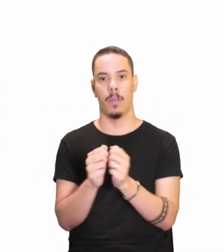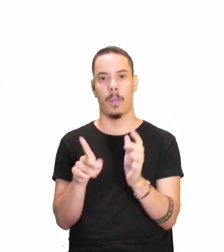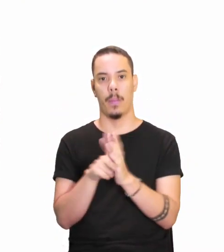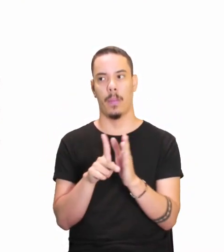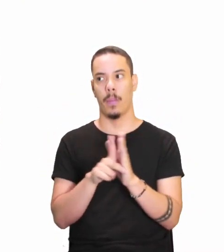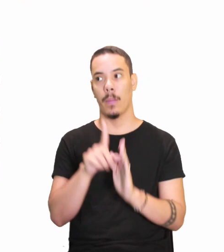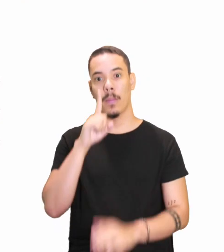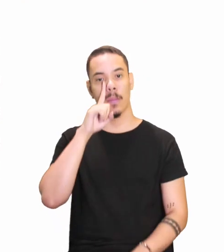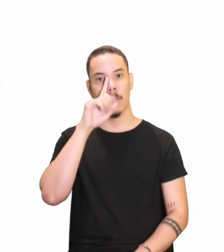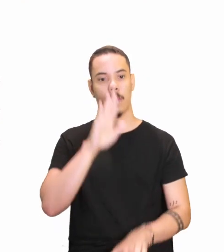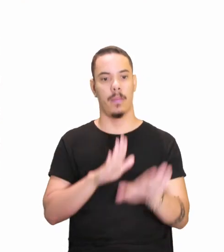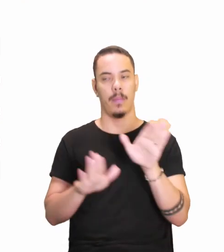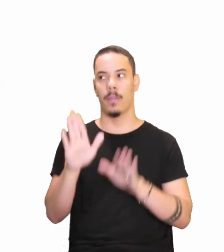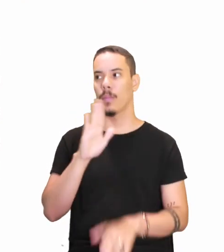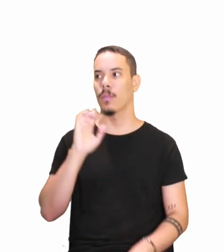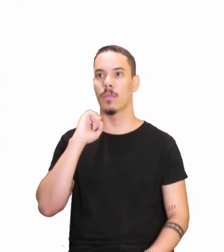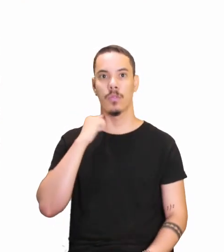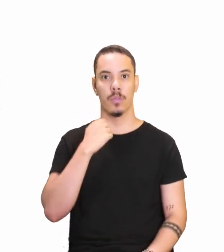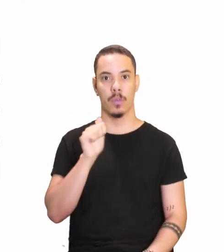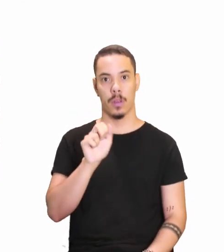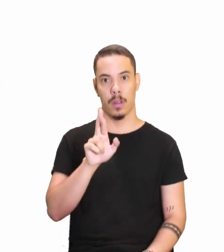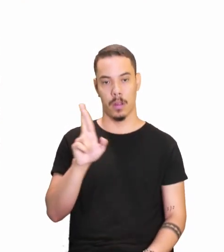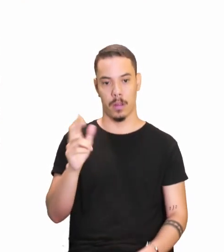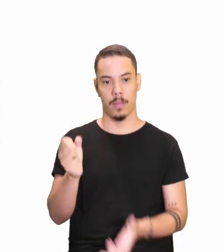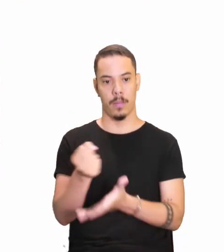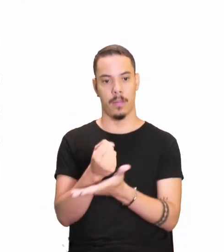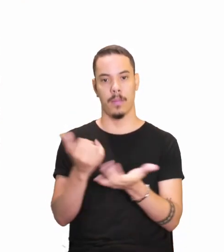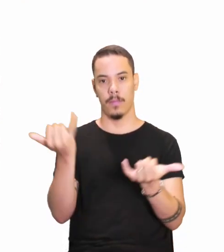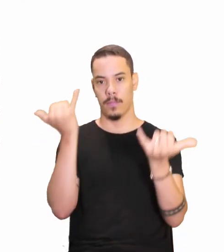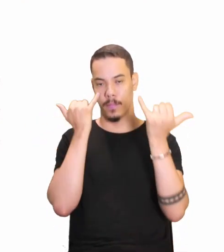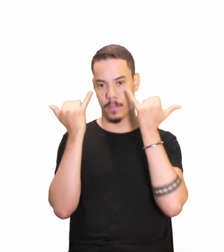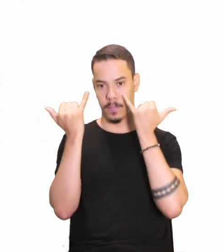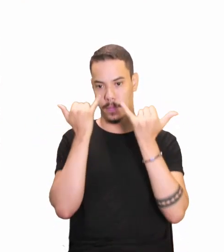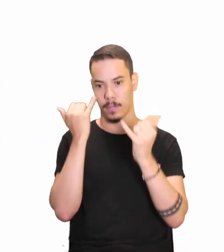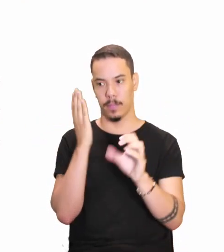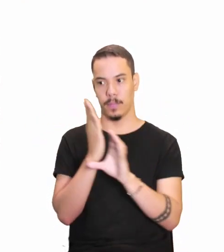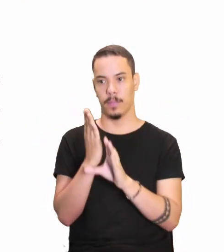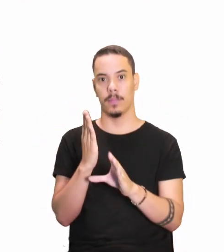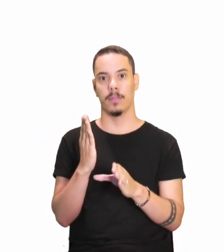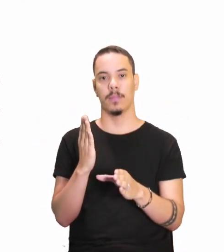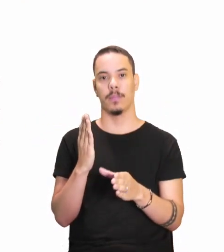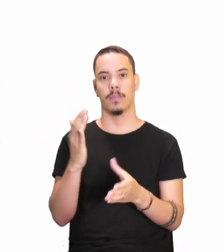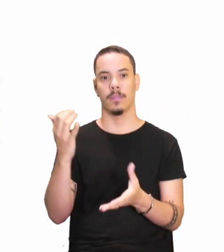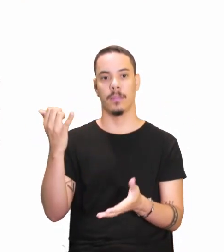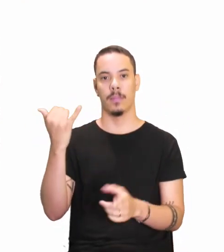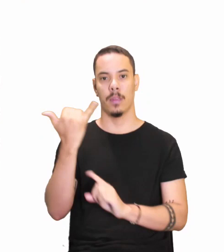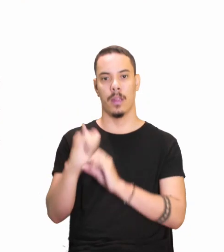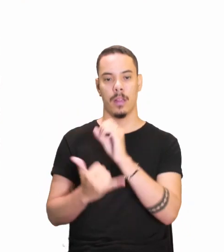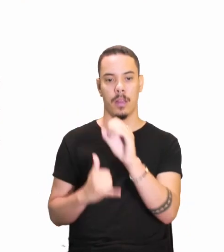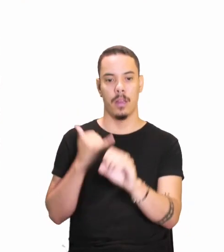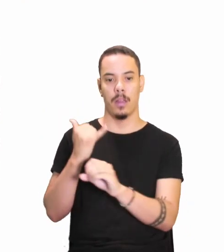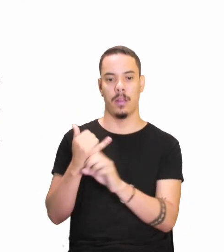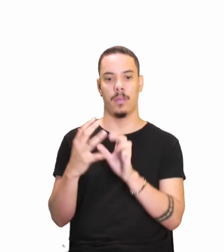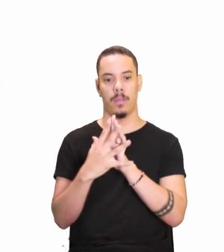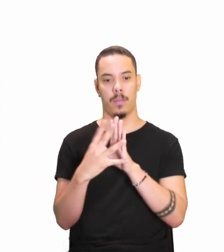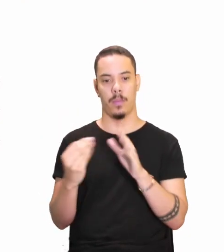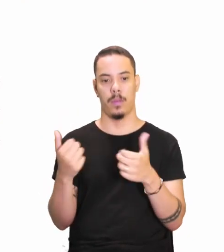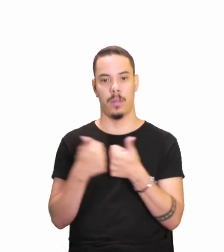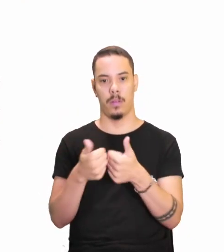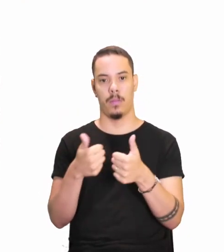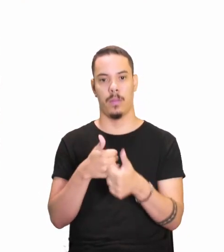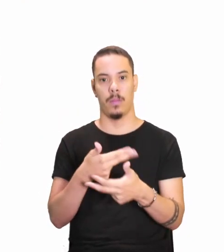perigo para a poluição do ar, com base em informações de medições por satélite, modelos de transporte aéreo